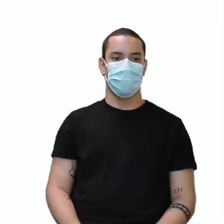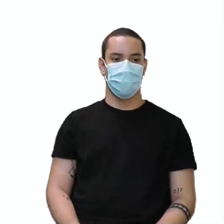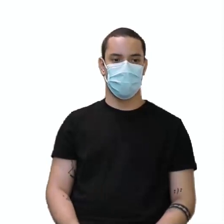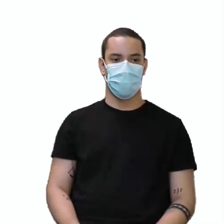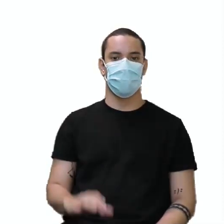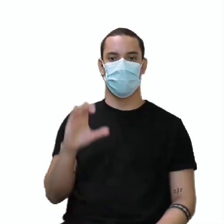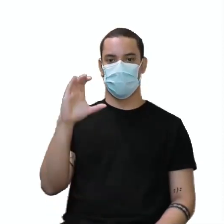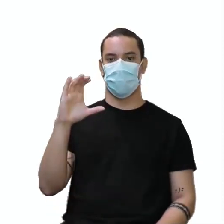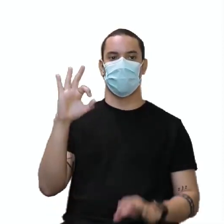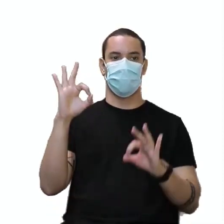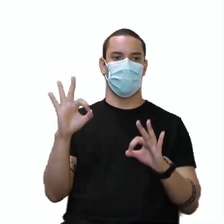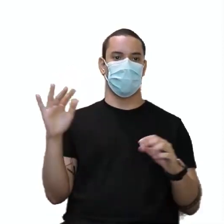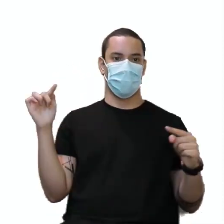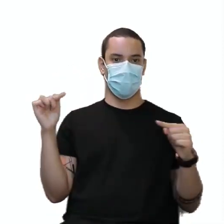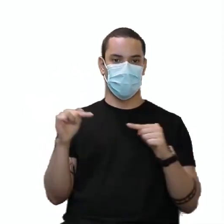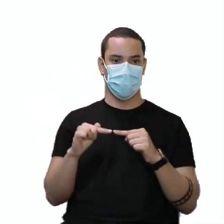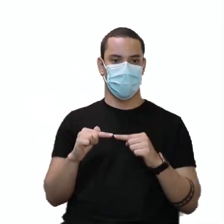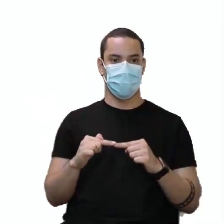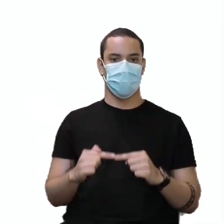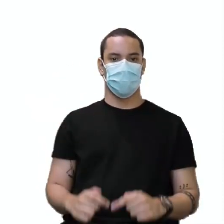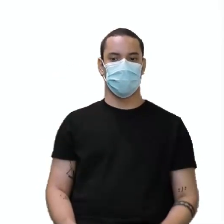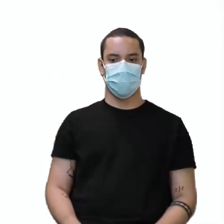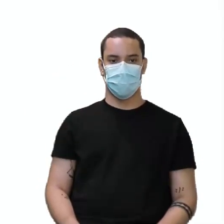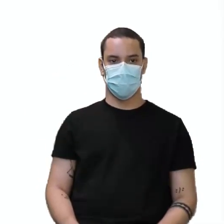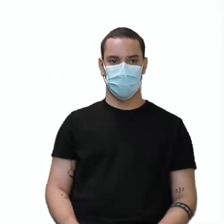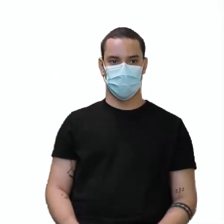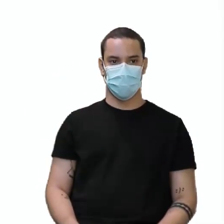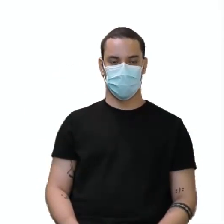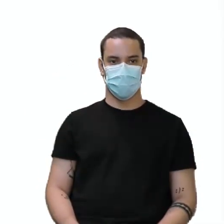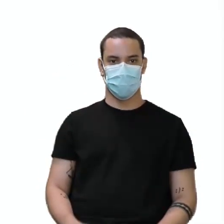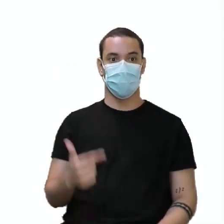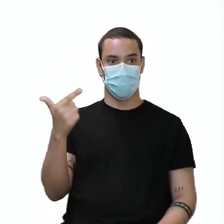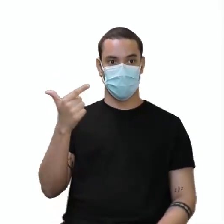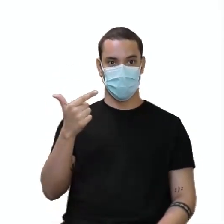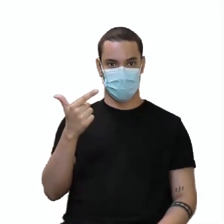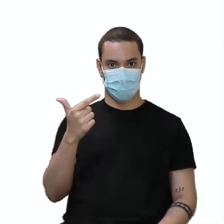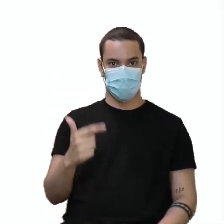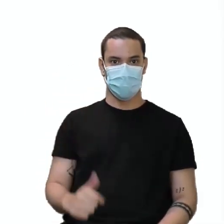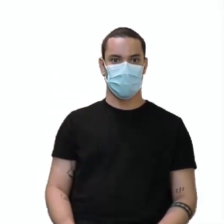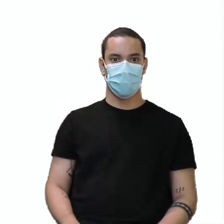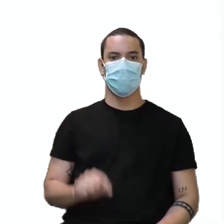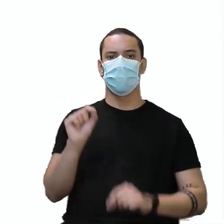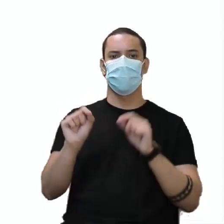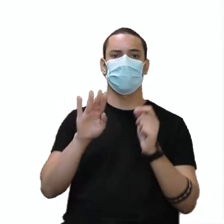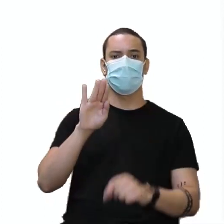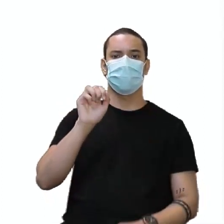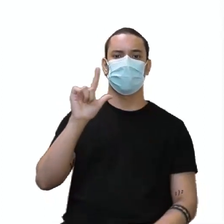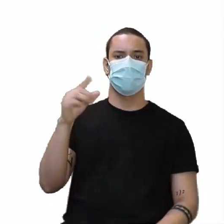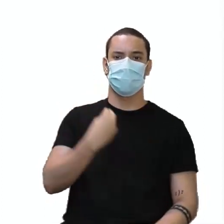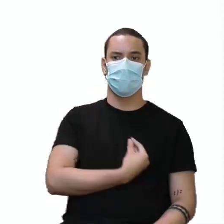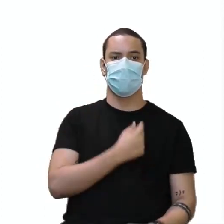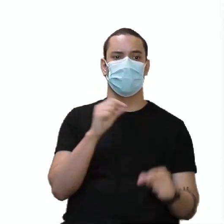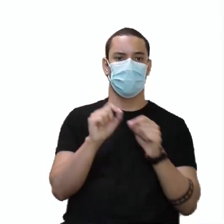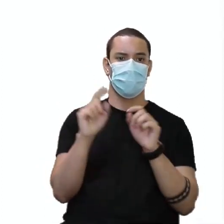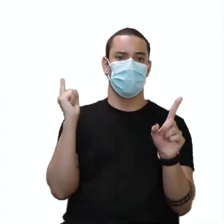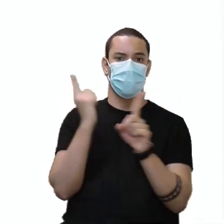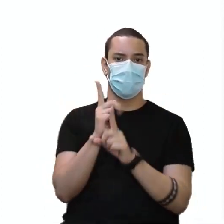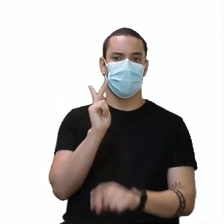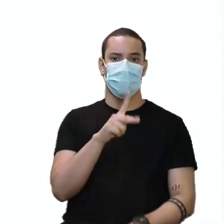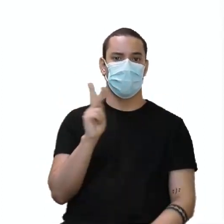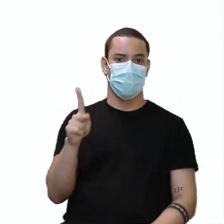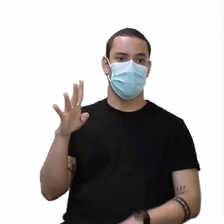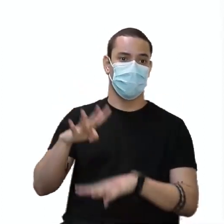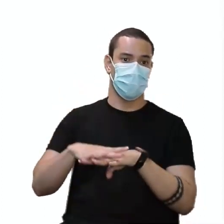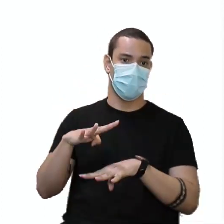C, a right answer. Resposta correta. 2. O que Bill estava fazendo quando encontrou sua professora